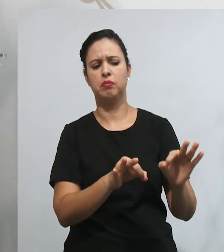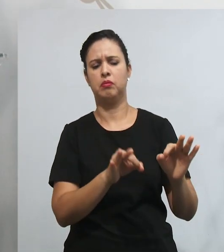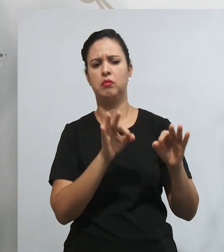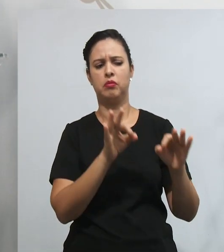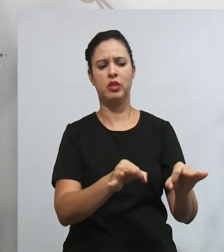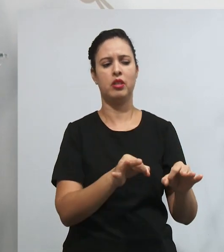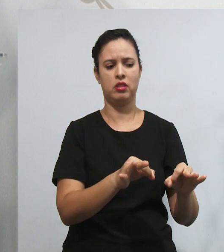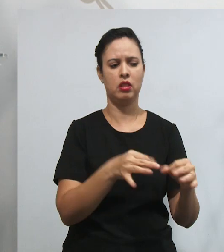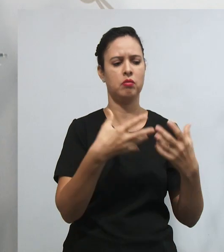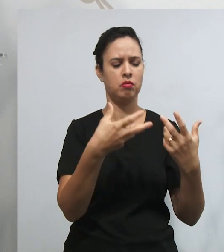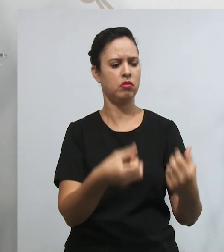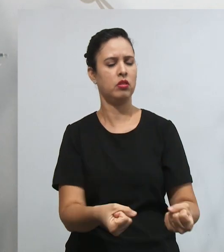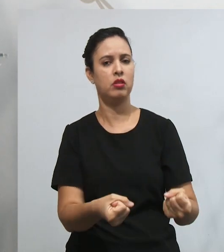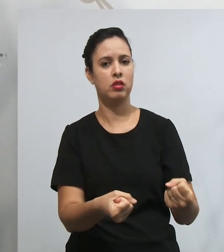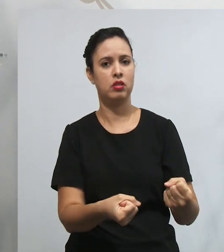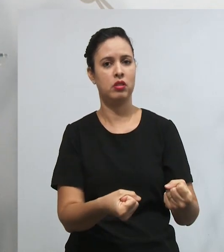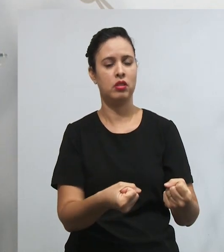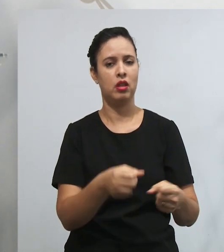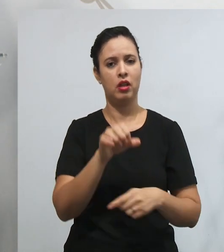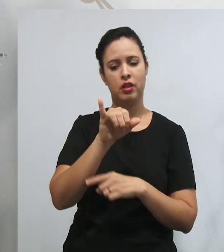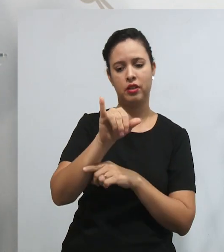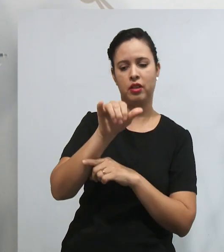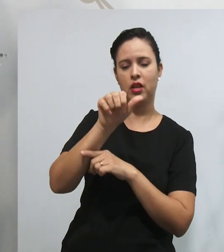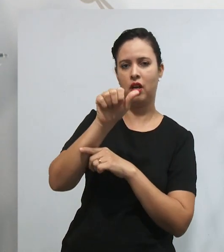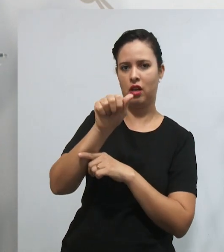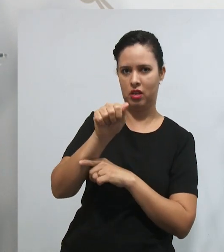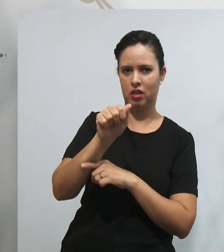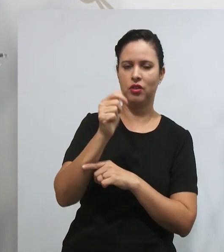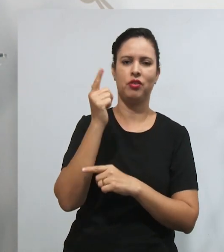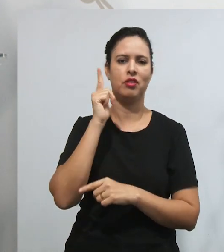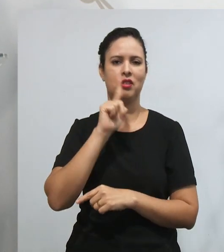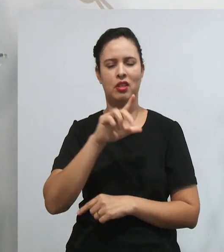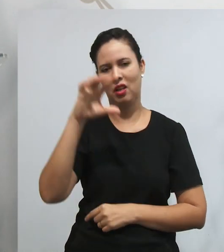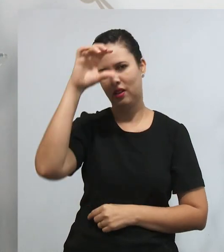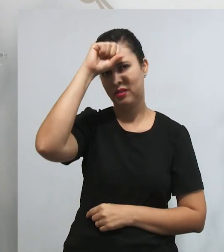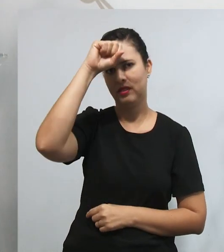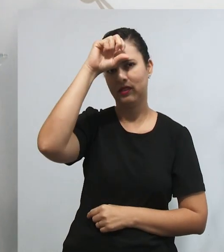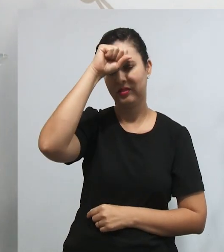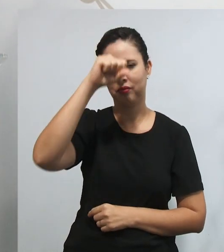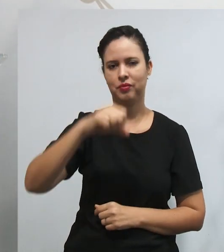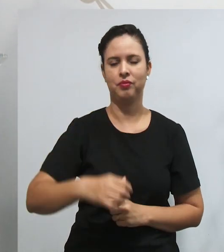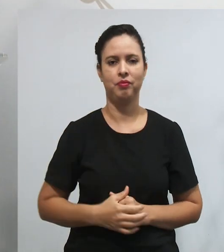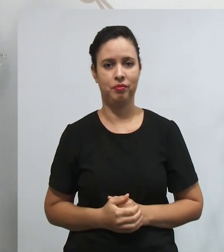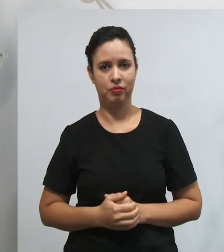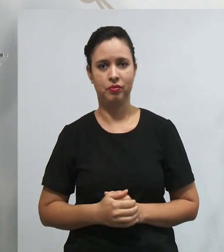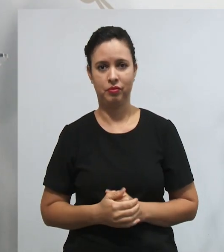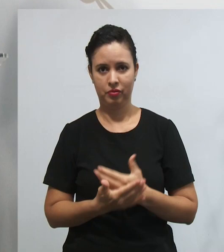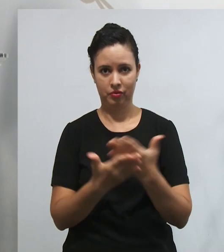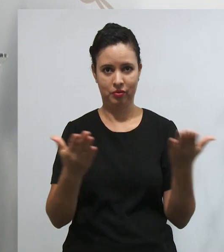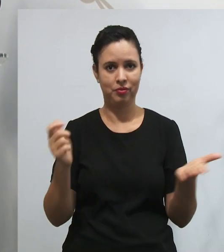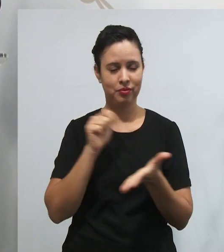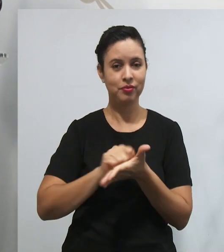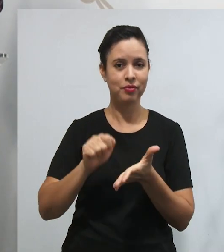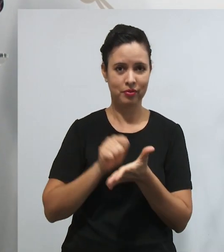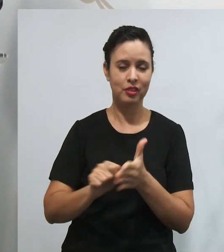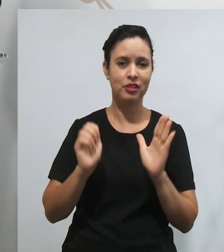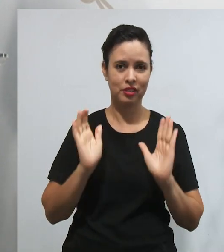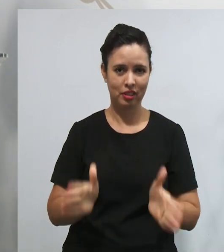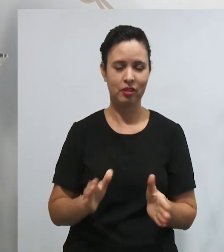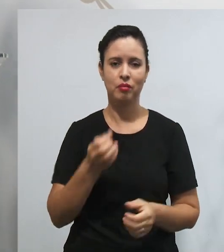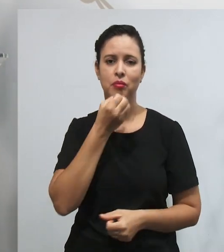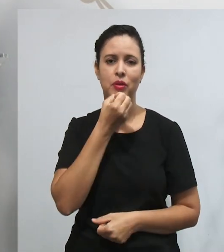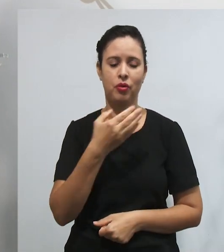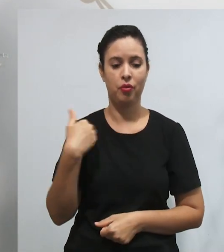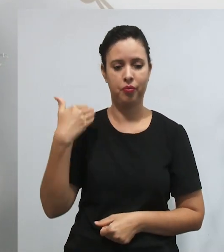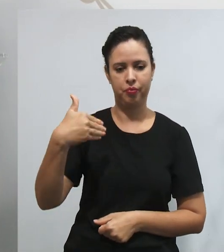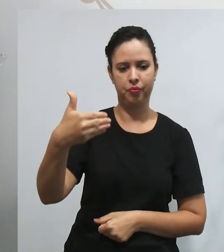com esse feedback que é dado para a inteligência artificial também. Tá bom? Então, anotado aí a nossa escala, né, da pirâmide. Vamos